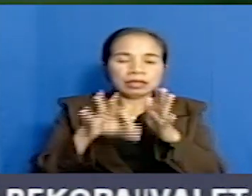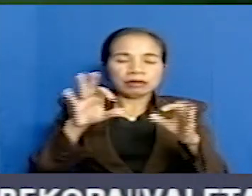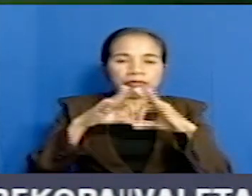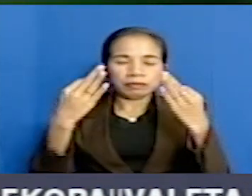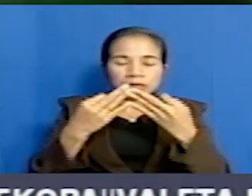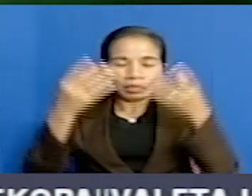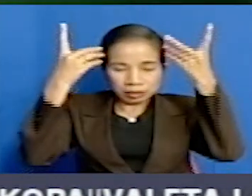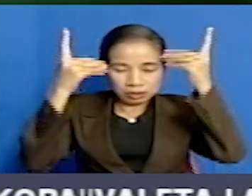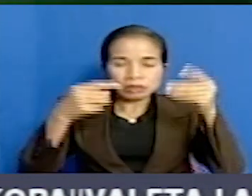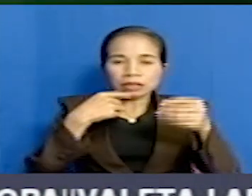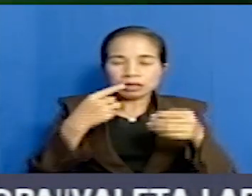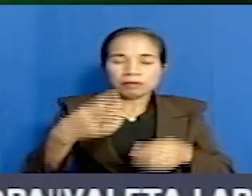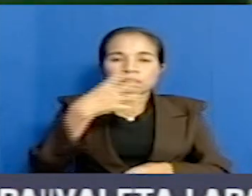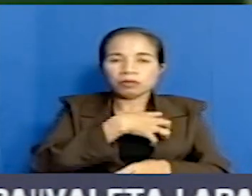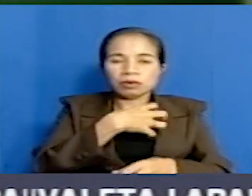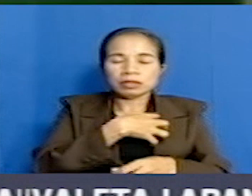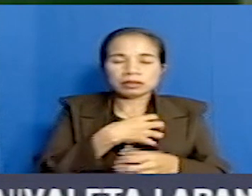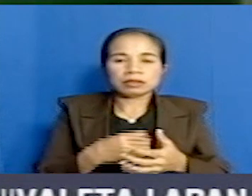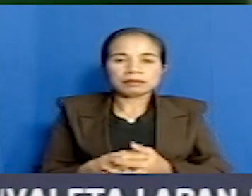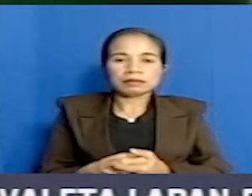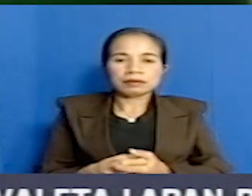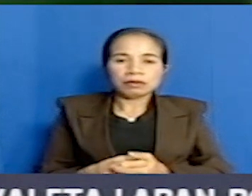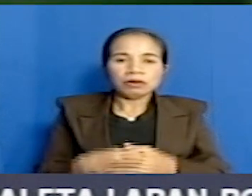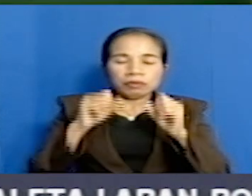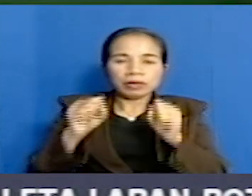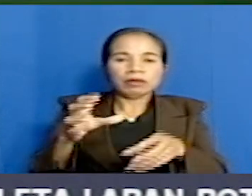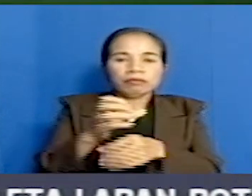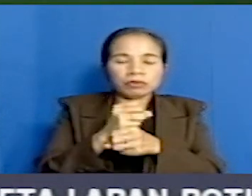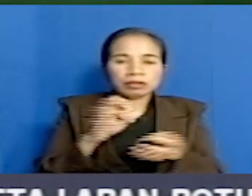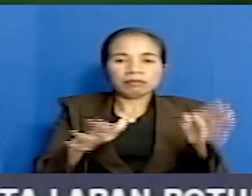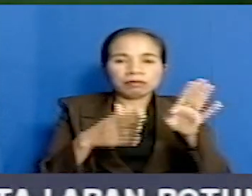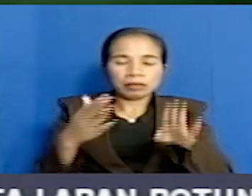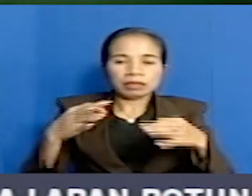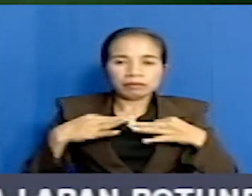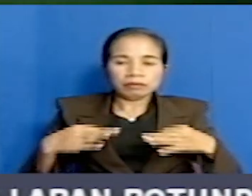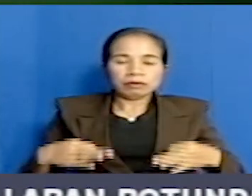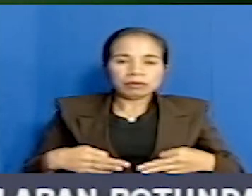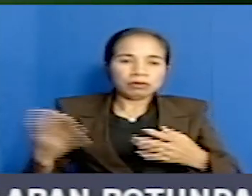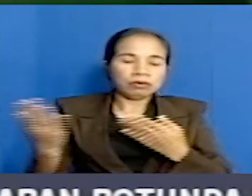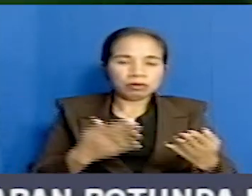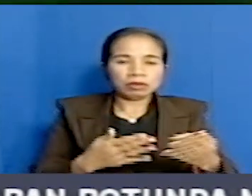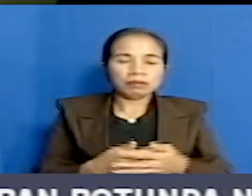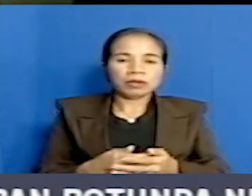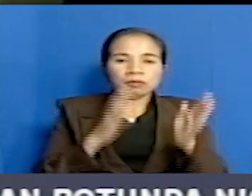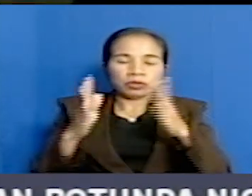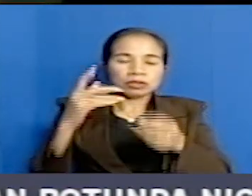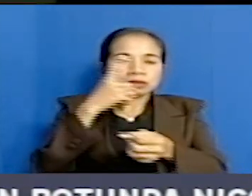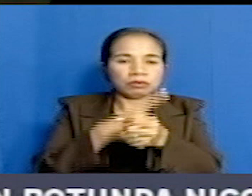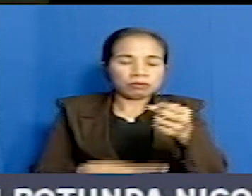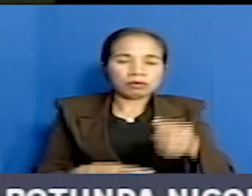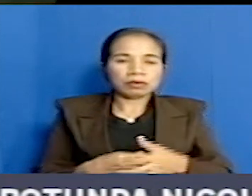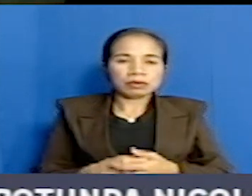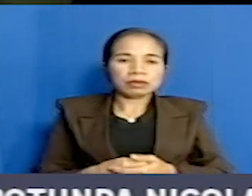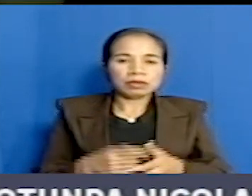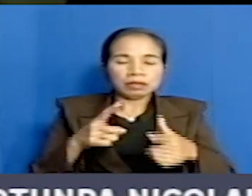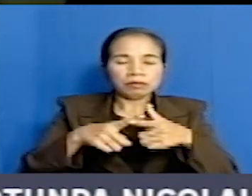de Sidi foi atene ba parte polícia forense, ho di bele foti mate isi nune bele supente ba processo autopsia.